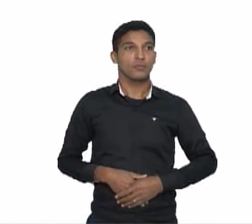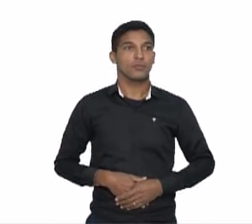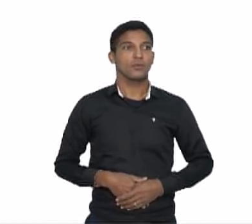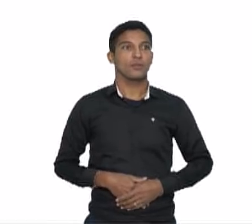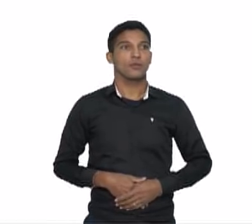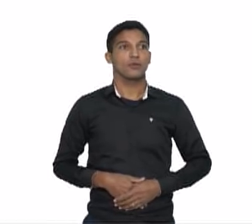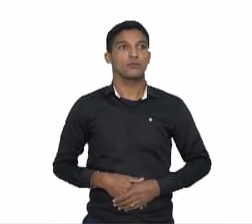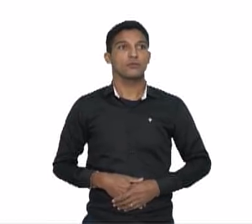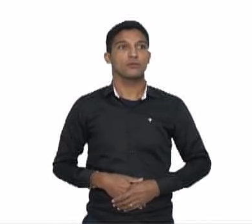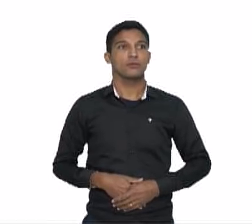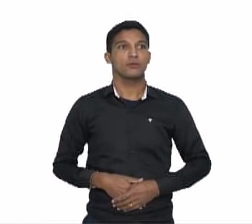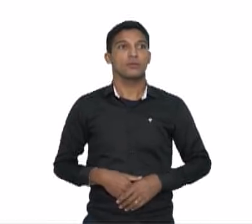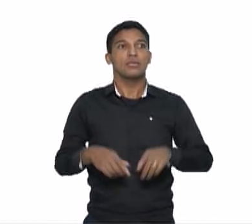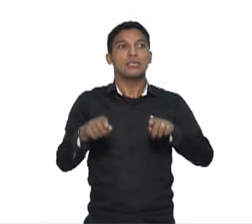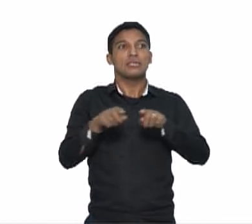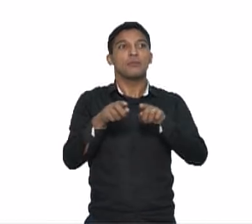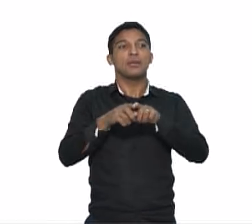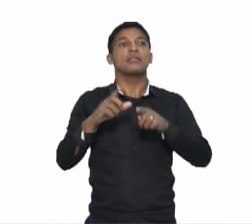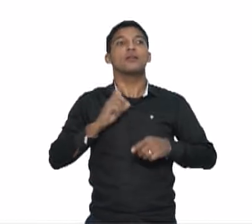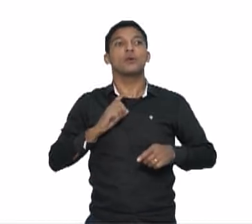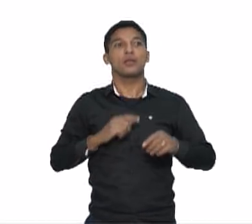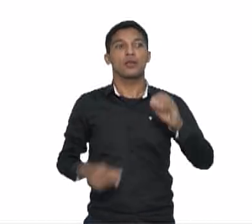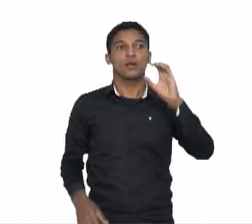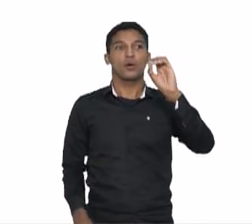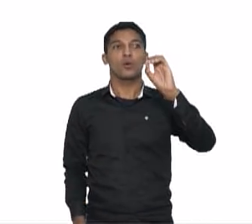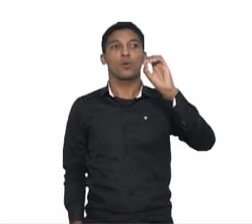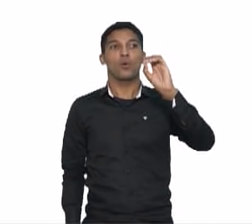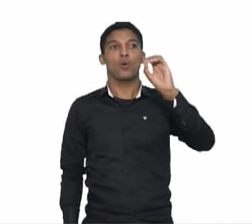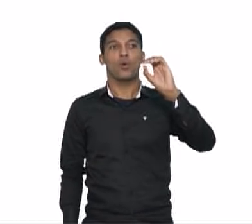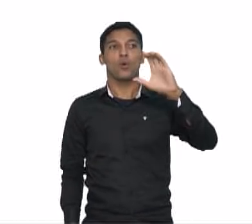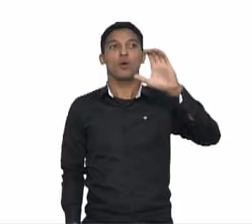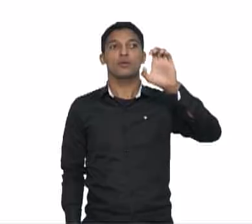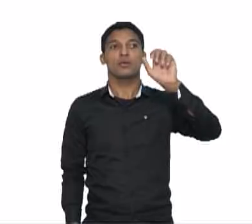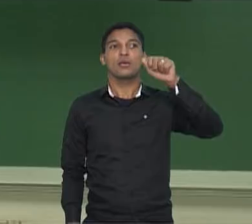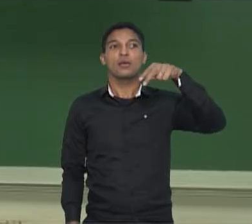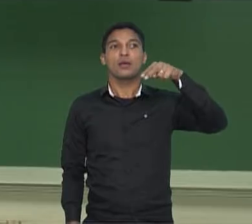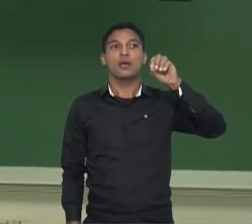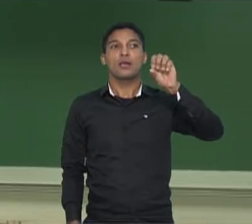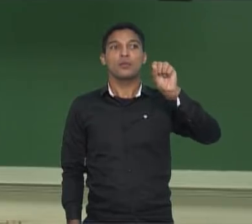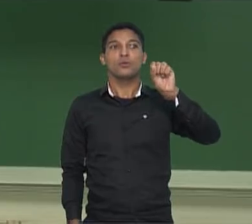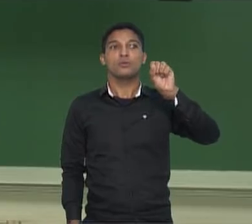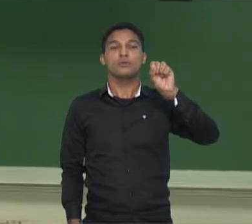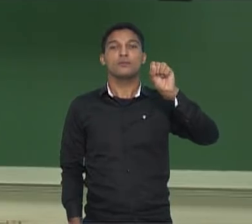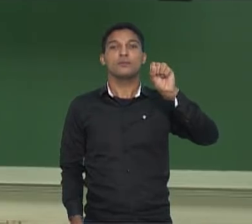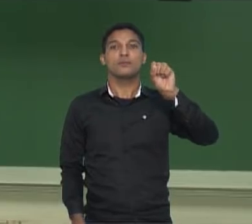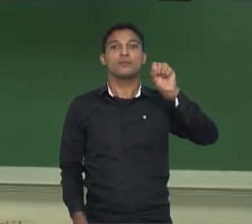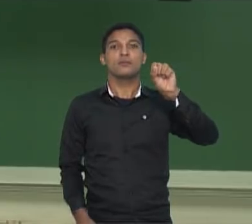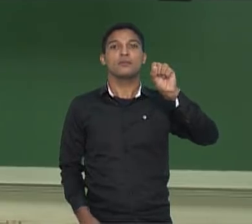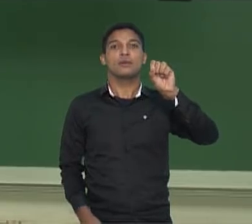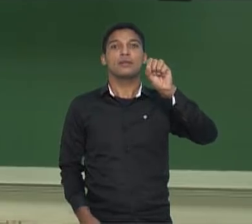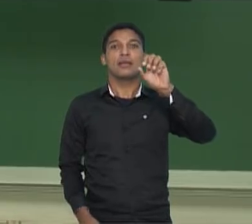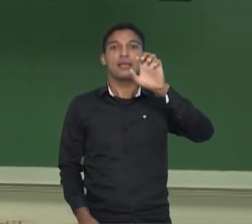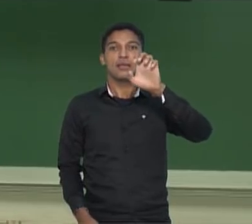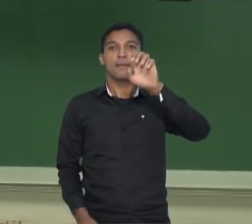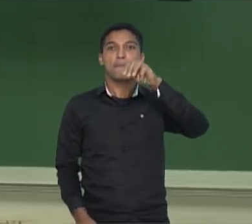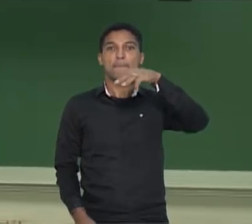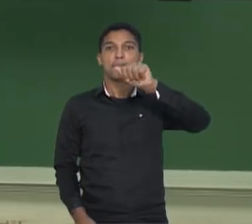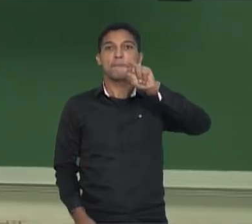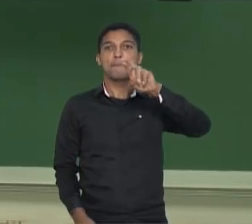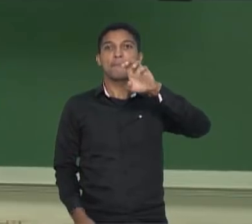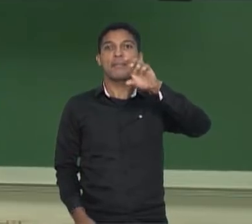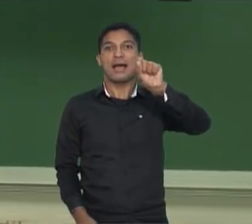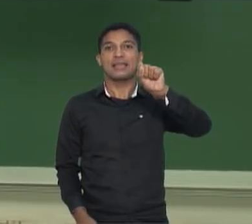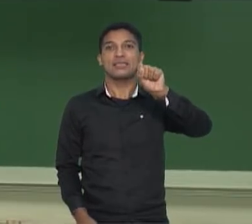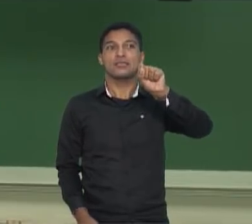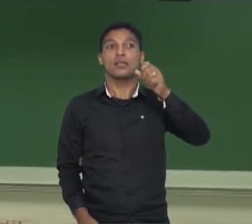oceânica. Então, destes exemplos, a água salgada vai aparecer em oceanos e mares. Vamos ver então as imagens a